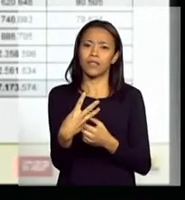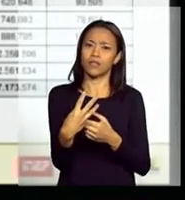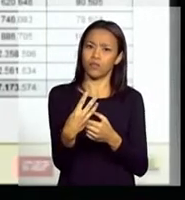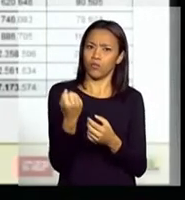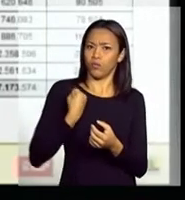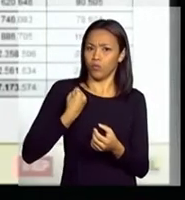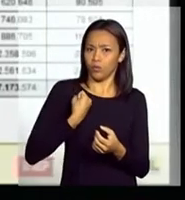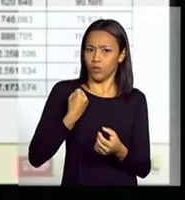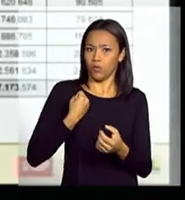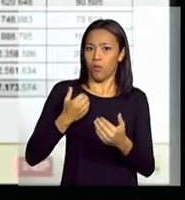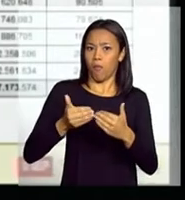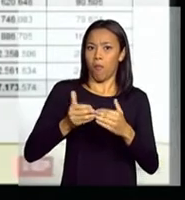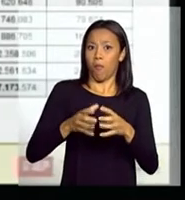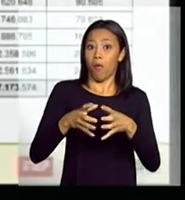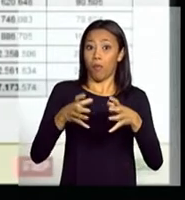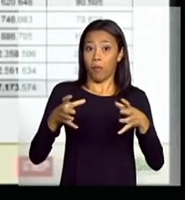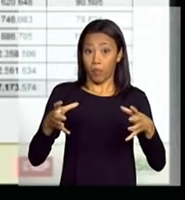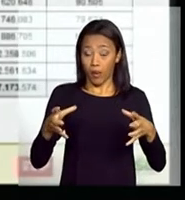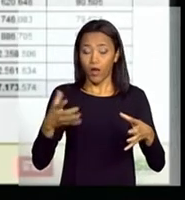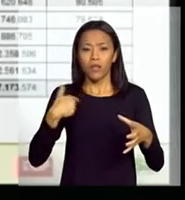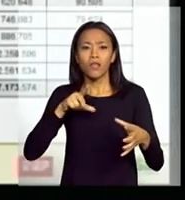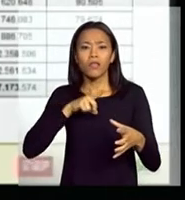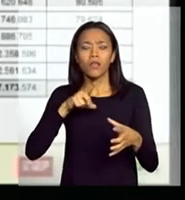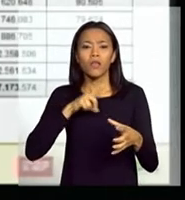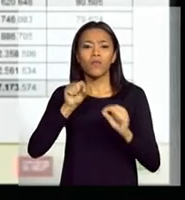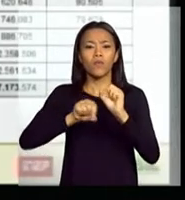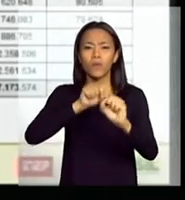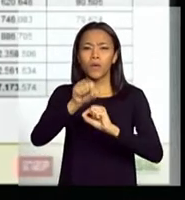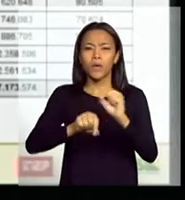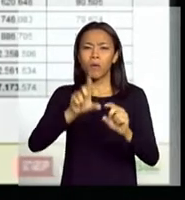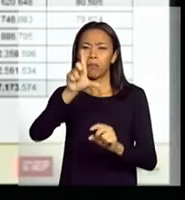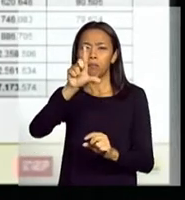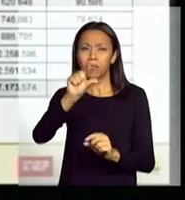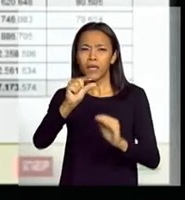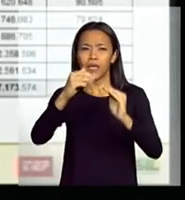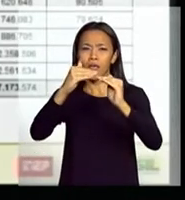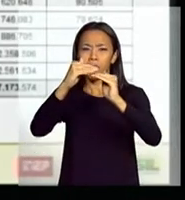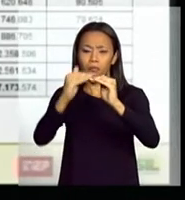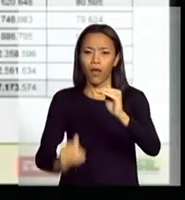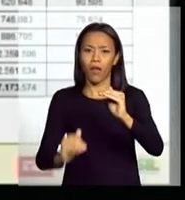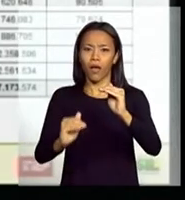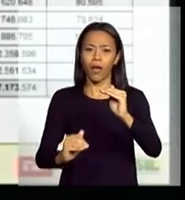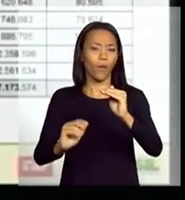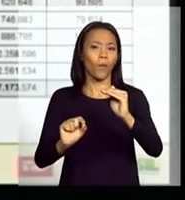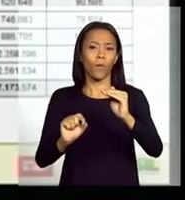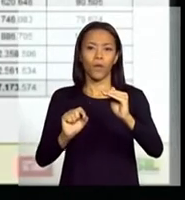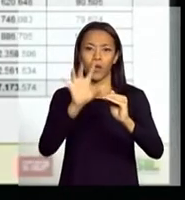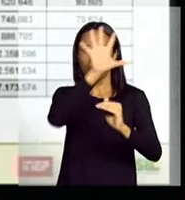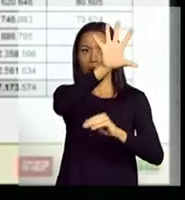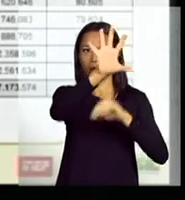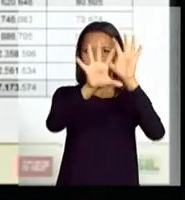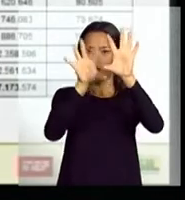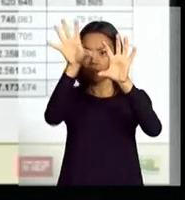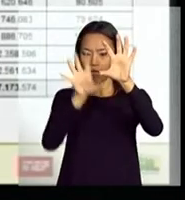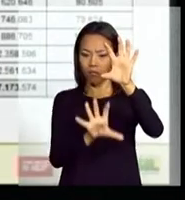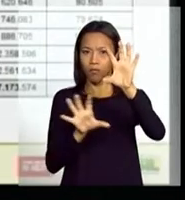nas duas dimensões basicamente houve uma pequena queda na região é